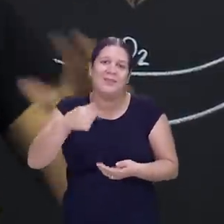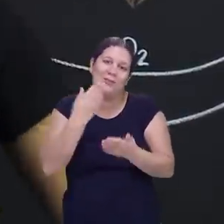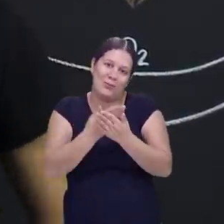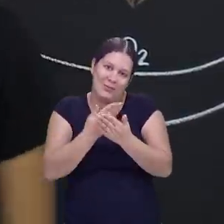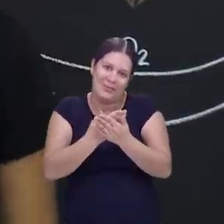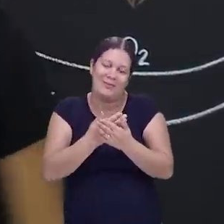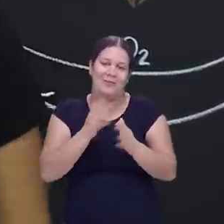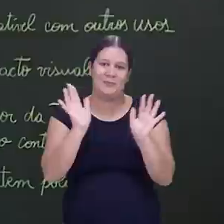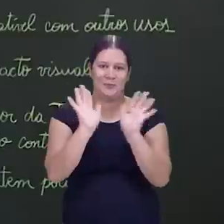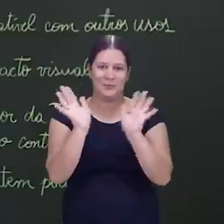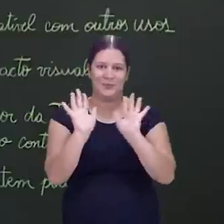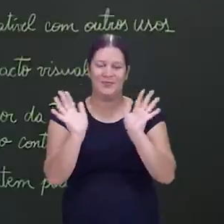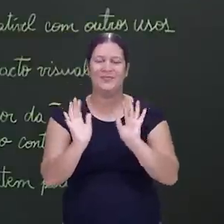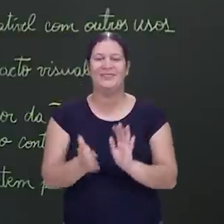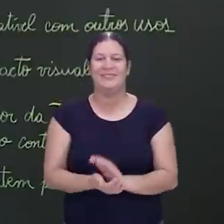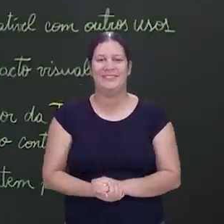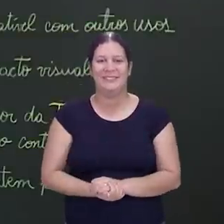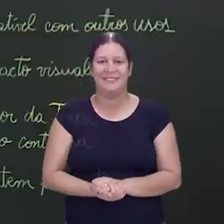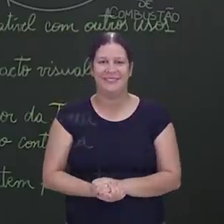conosco. Tchauzinho!